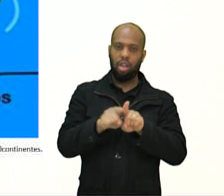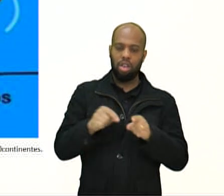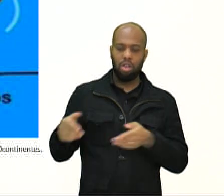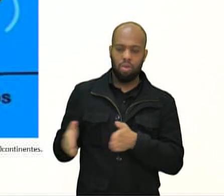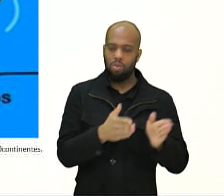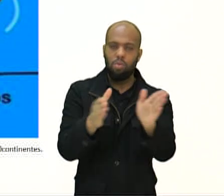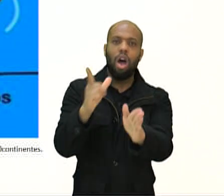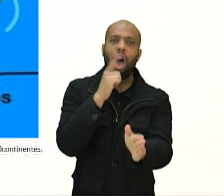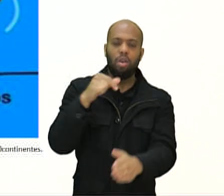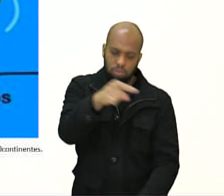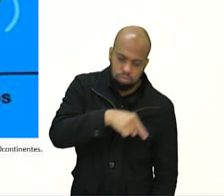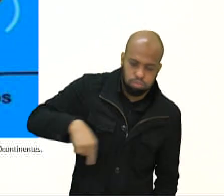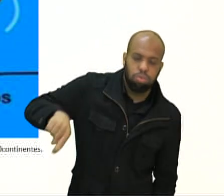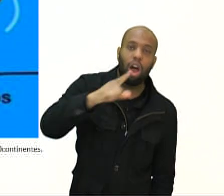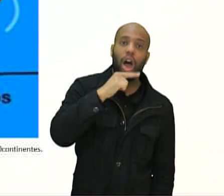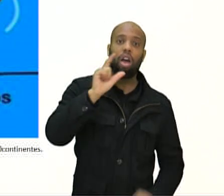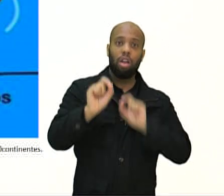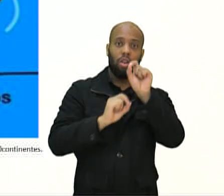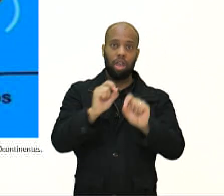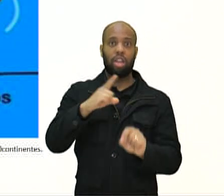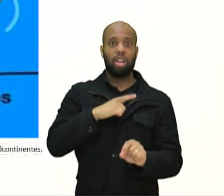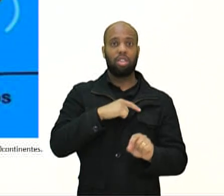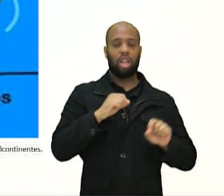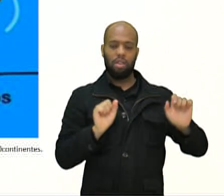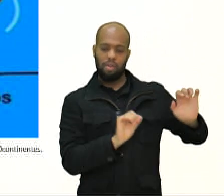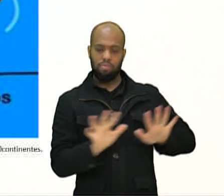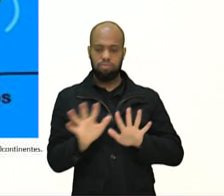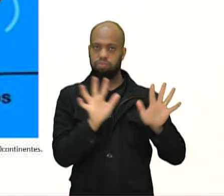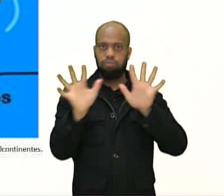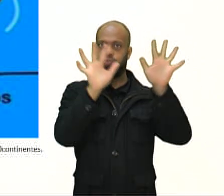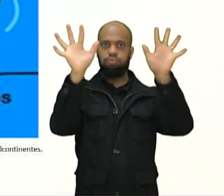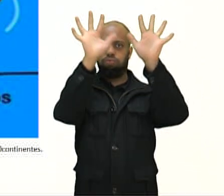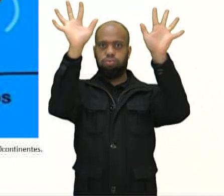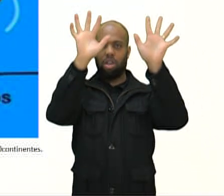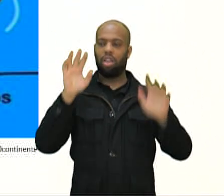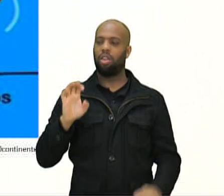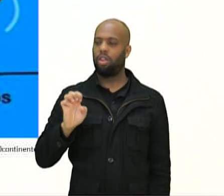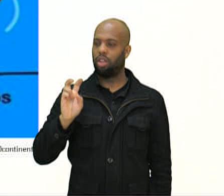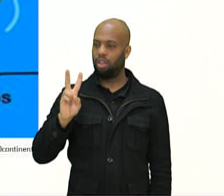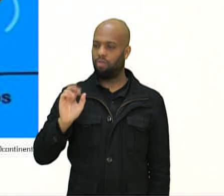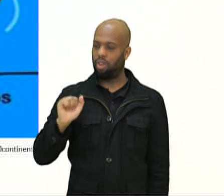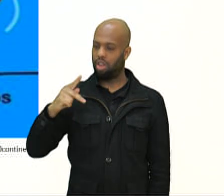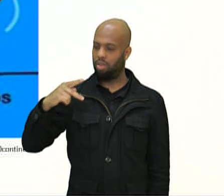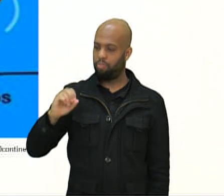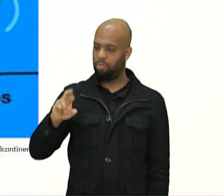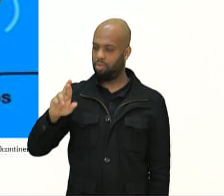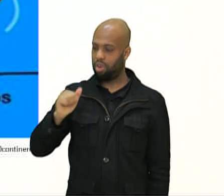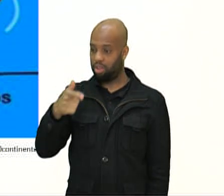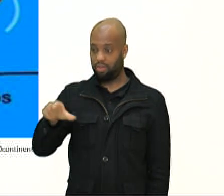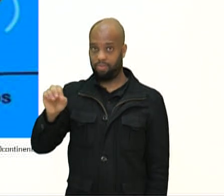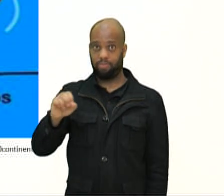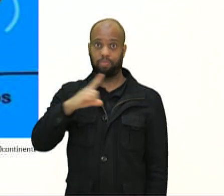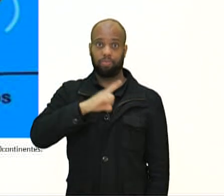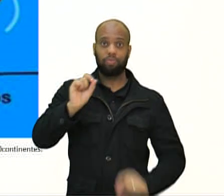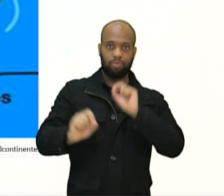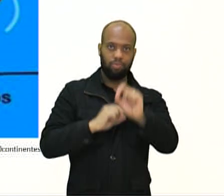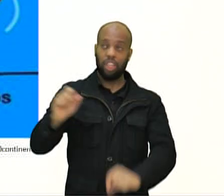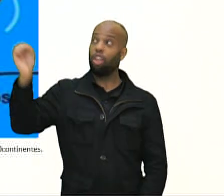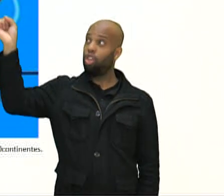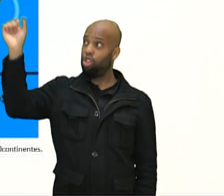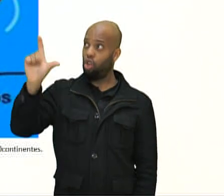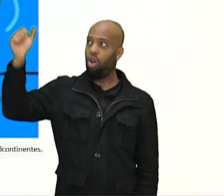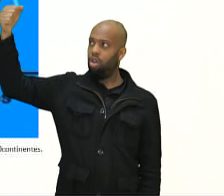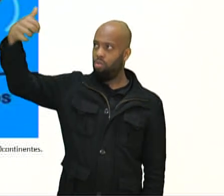O que vai acontecer aqui? Nós vamos ter o processo de evaporação dessa água. Os raios solares vão ser responsáveis